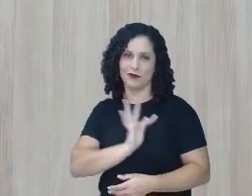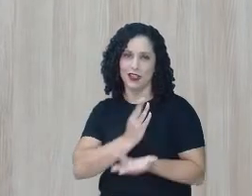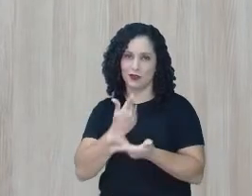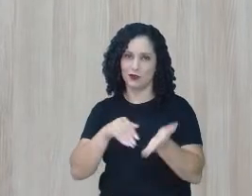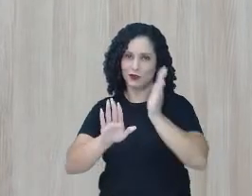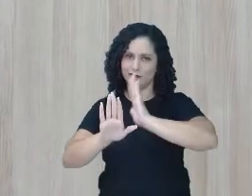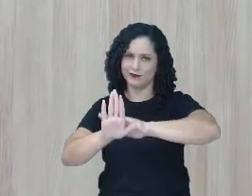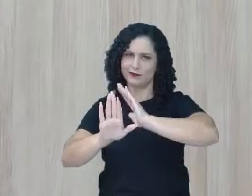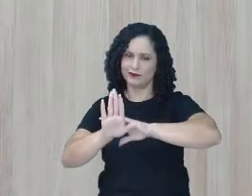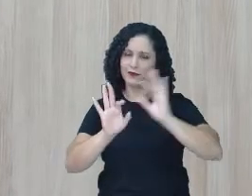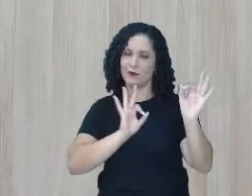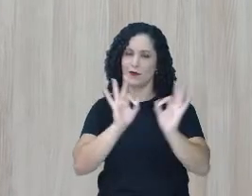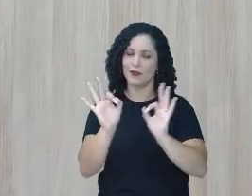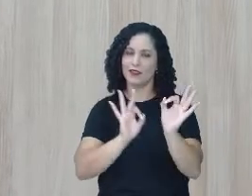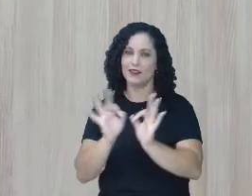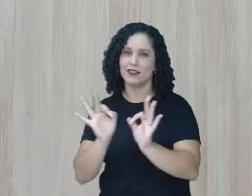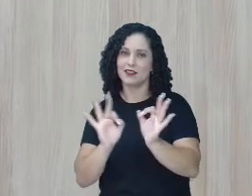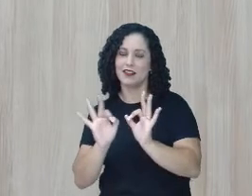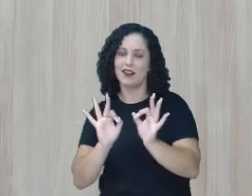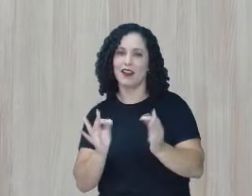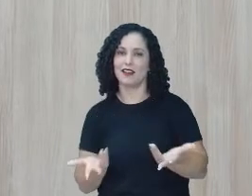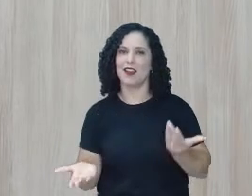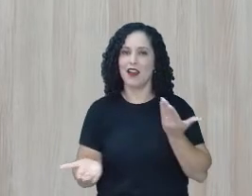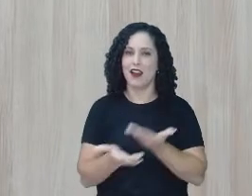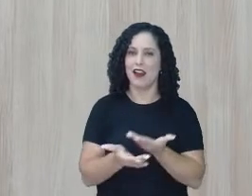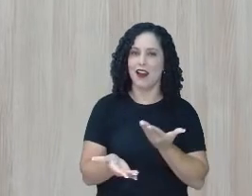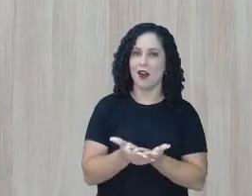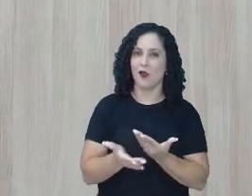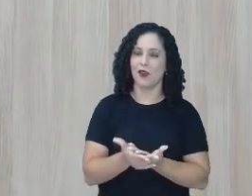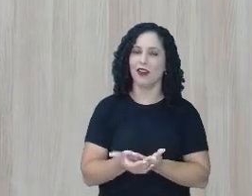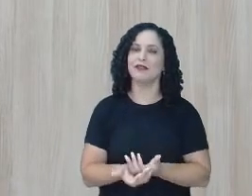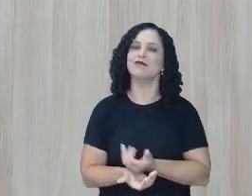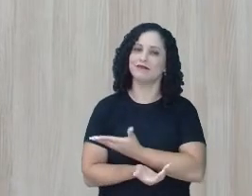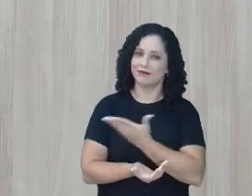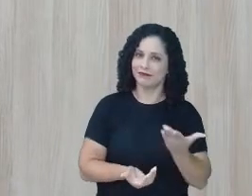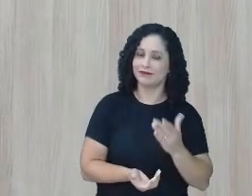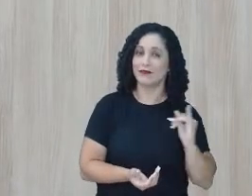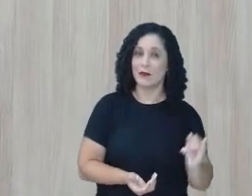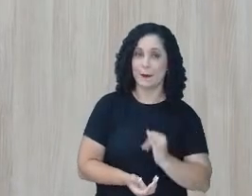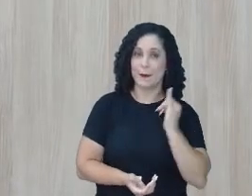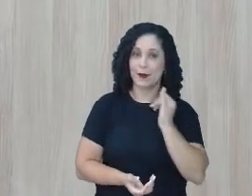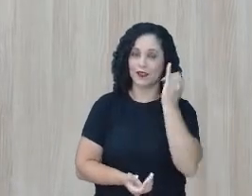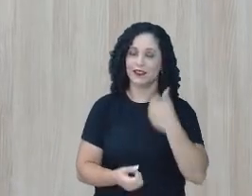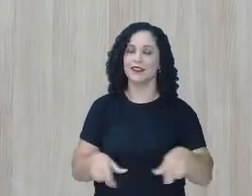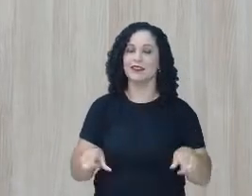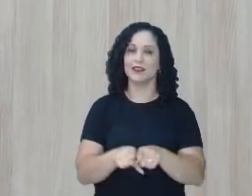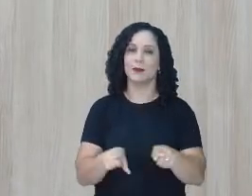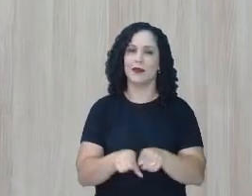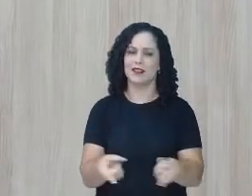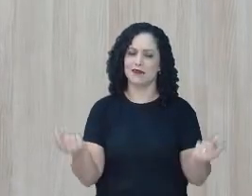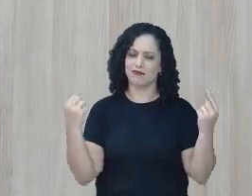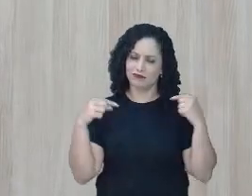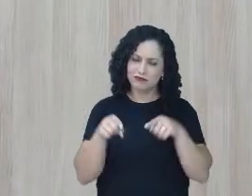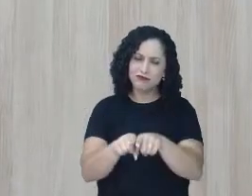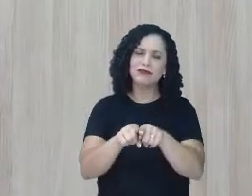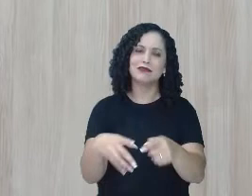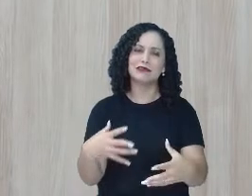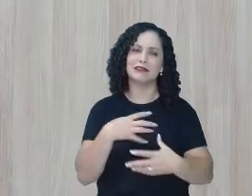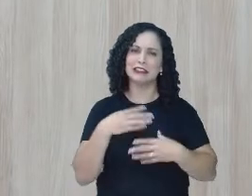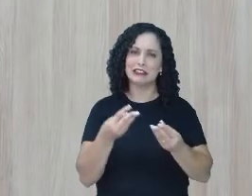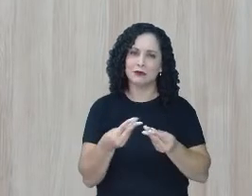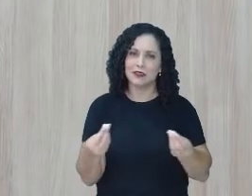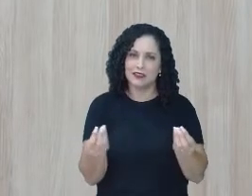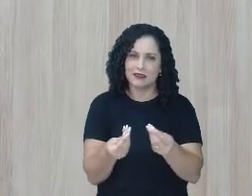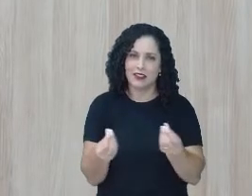né, que fizeram, né, acho que sem vocês a gente não teria conseguido chegar até aqui, né, então essa compreensão, essa sensibilidade que vocês tiveram